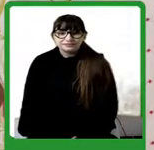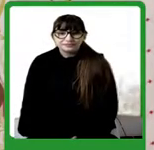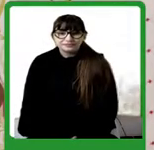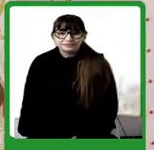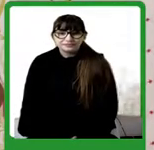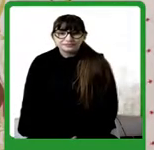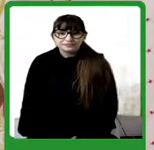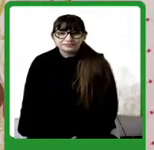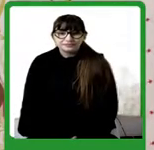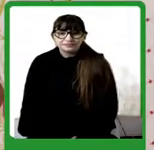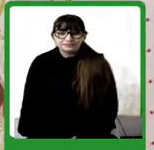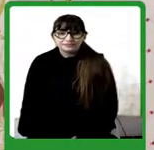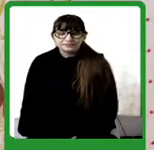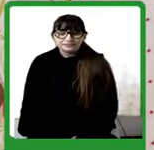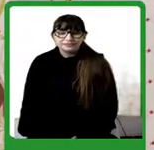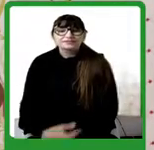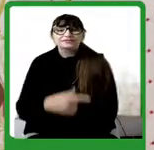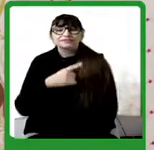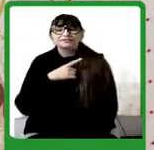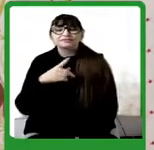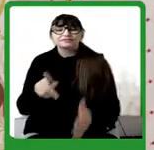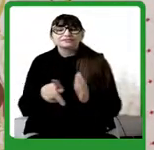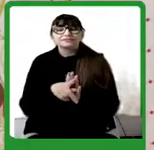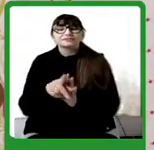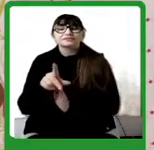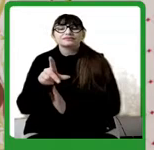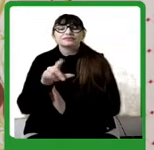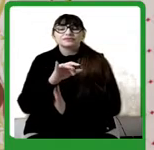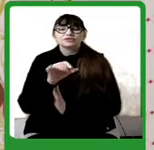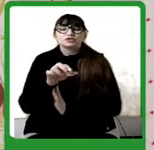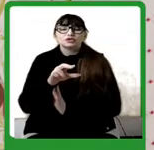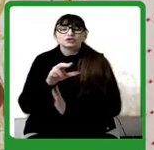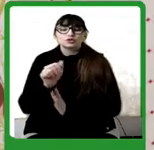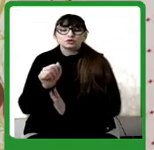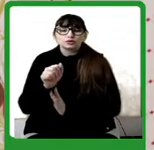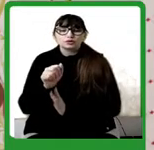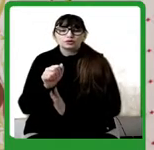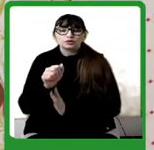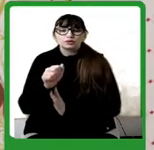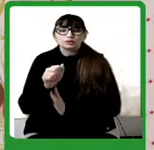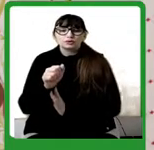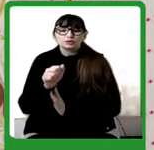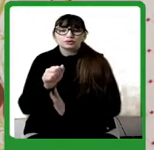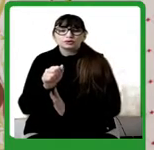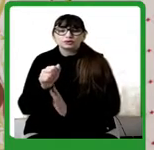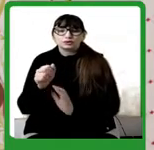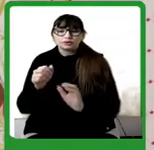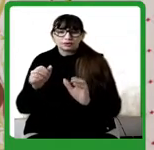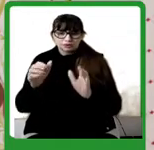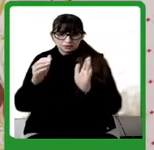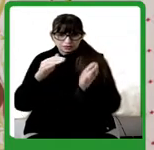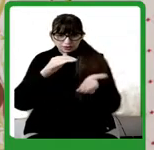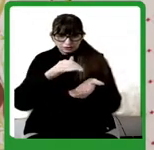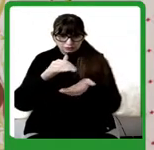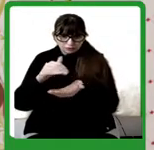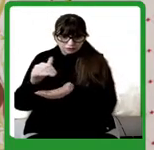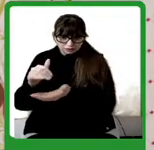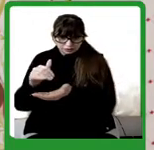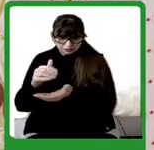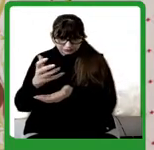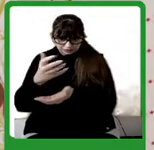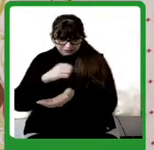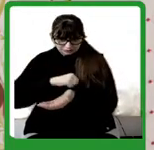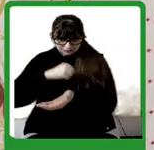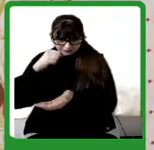Ah, Dona Ju Troian. Dona Maria, e os potes da Sibila, vocês querem me irritar? Vocês querem